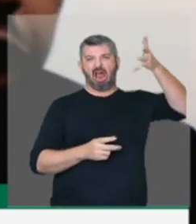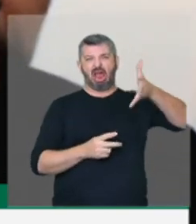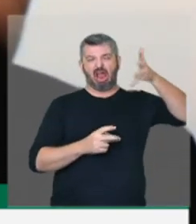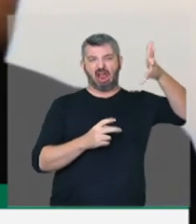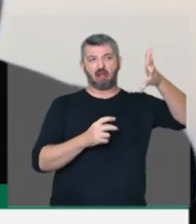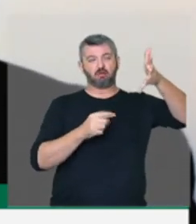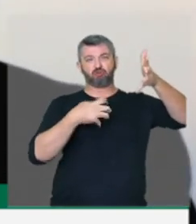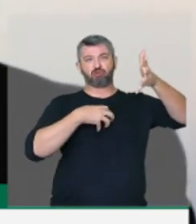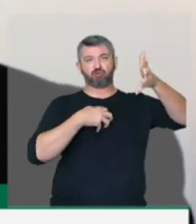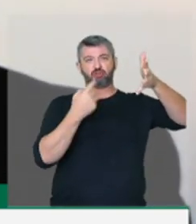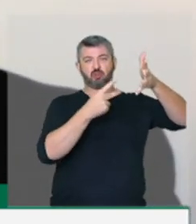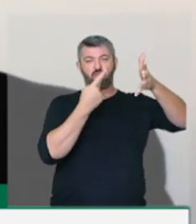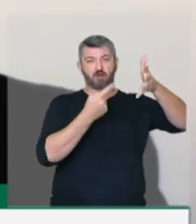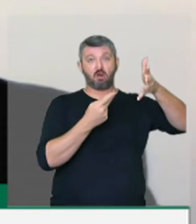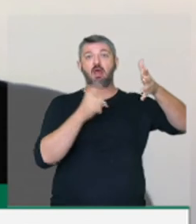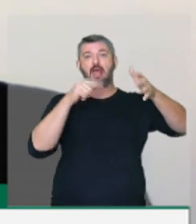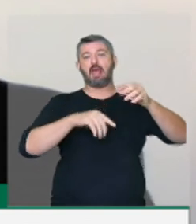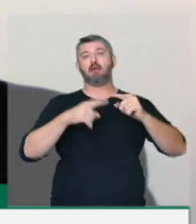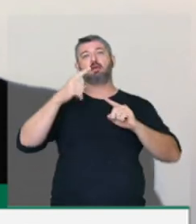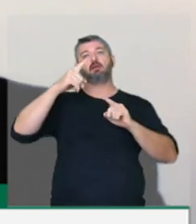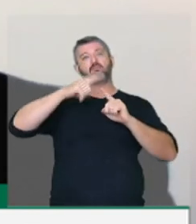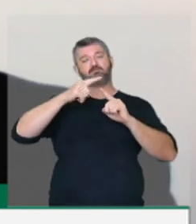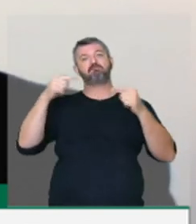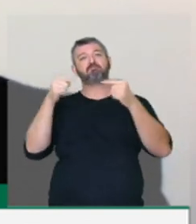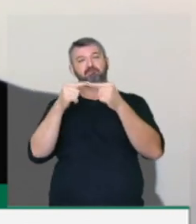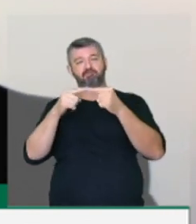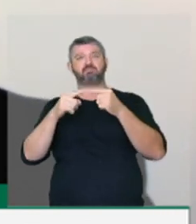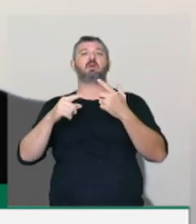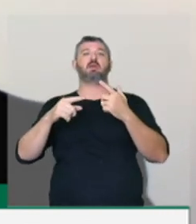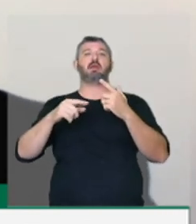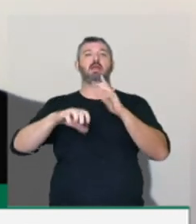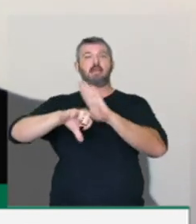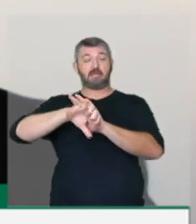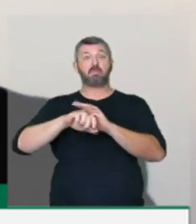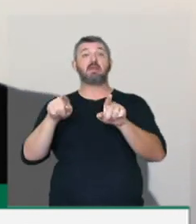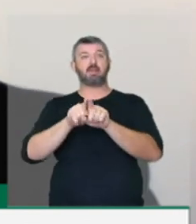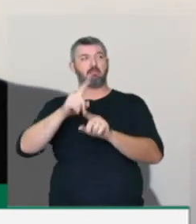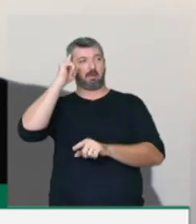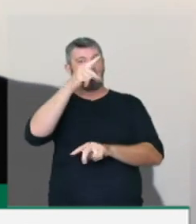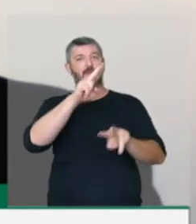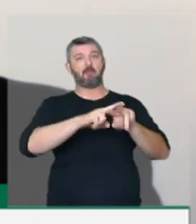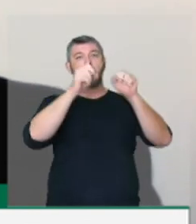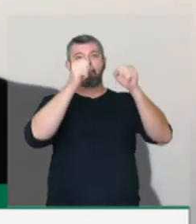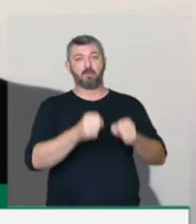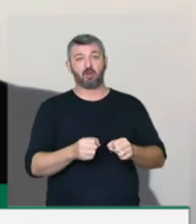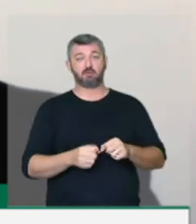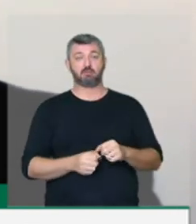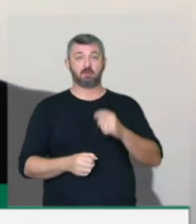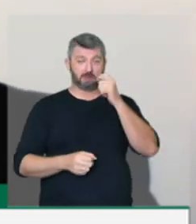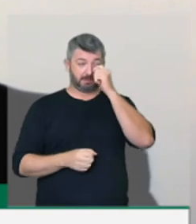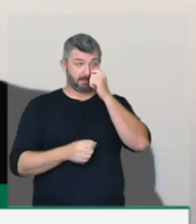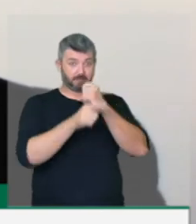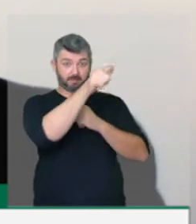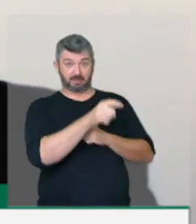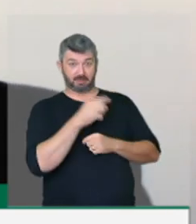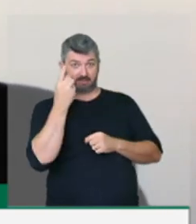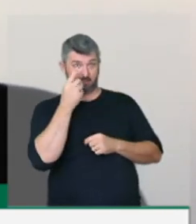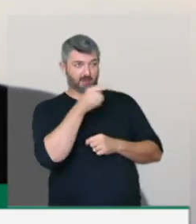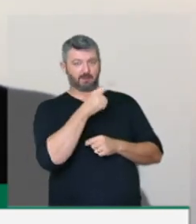a tipificação penal e ainda a ordem de prisão. Como o deputado me antecedeu, já ficou muito claro o